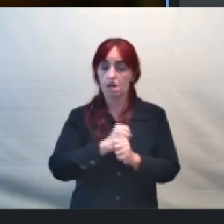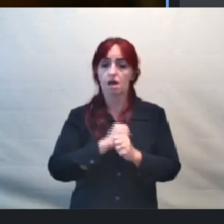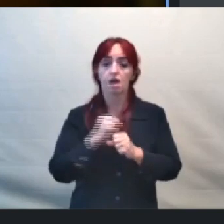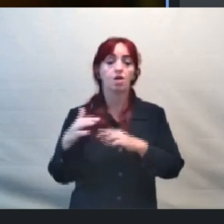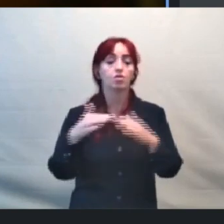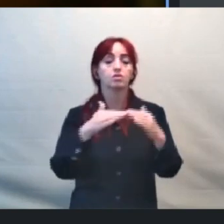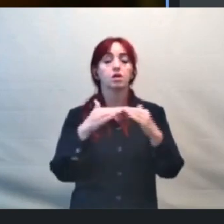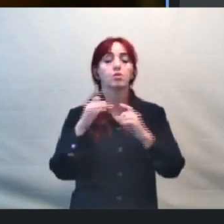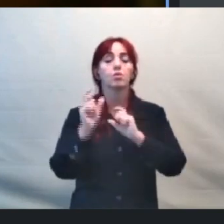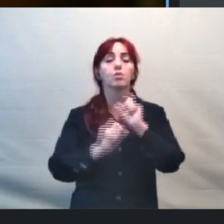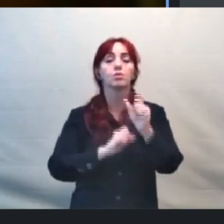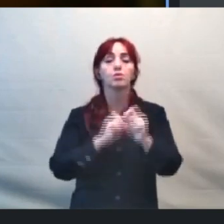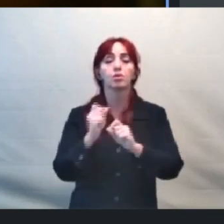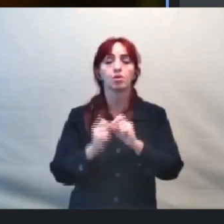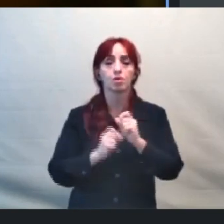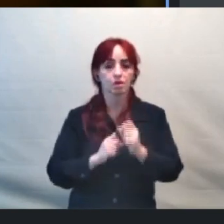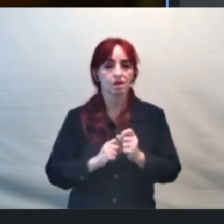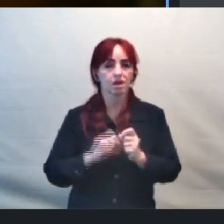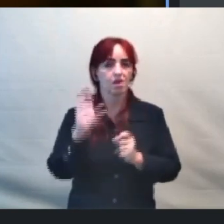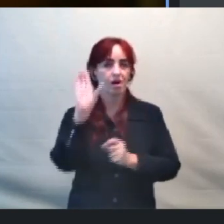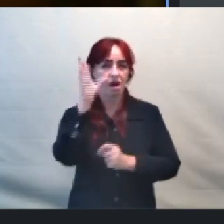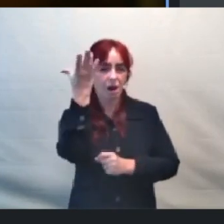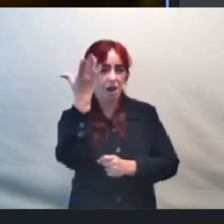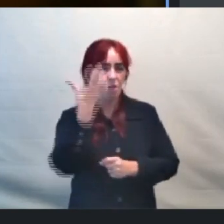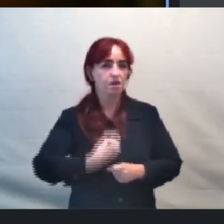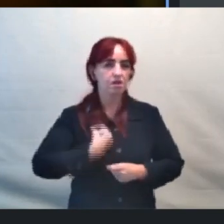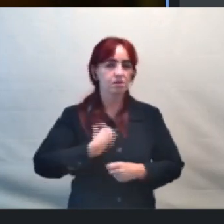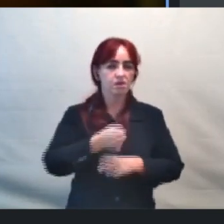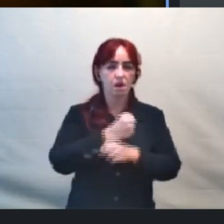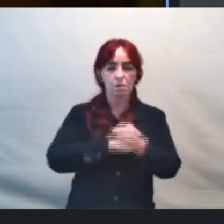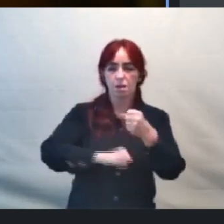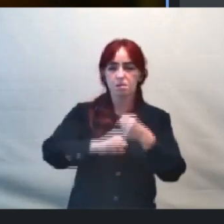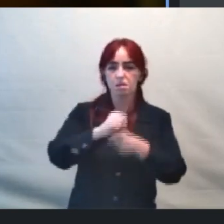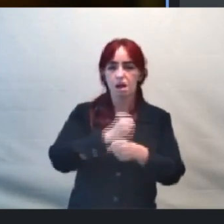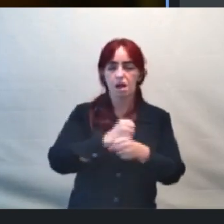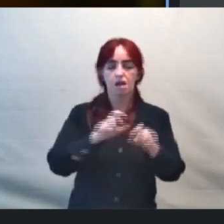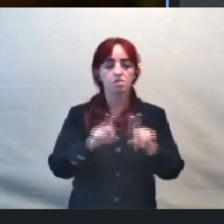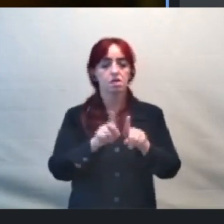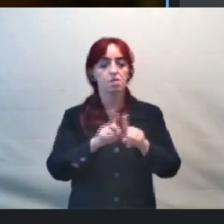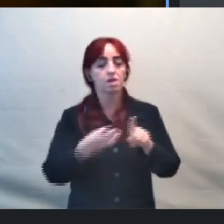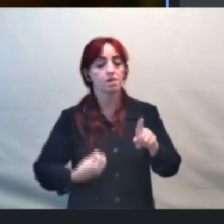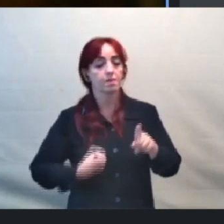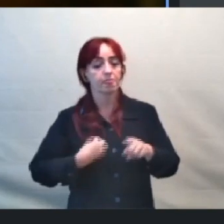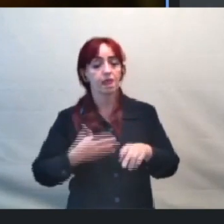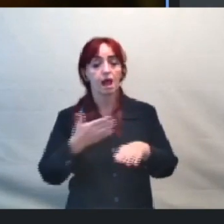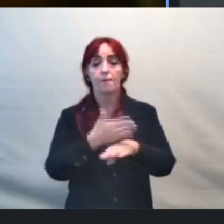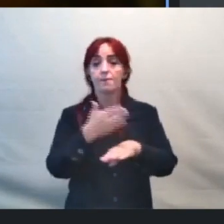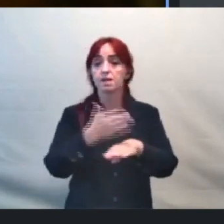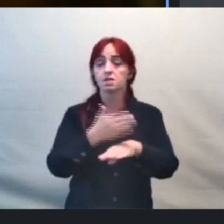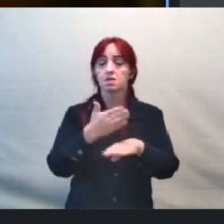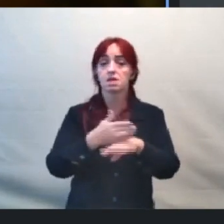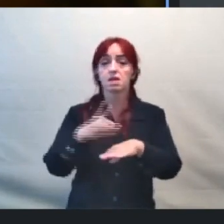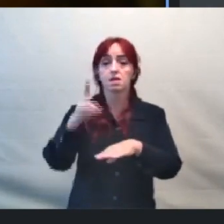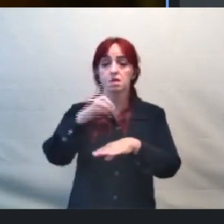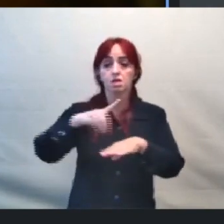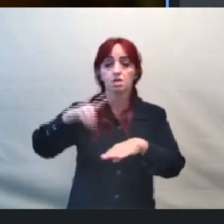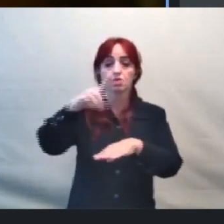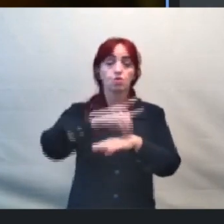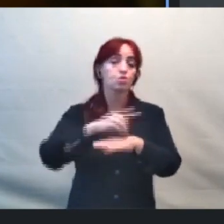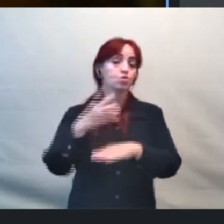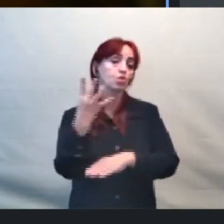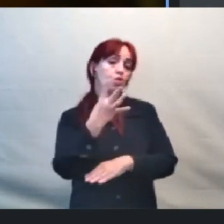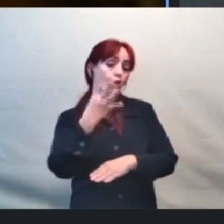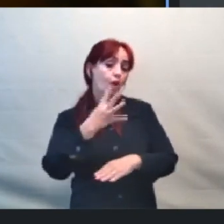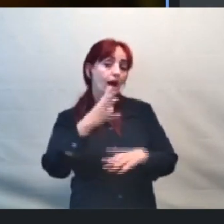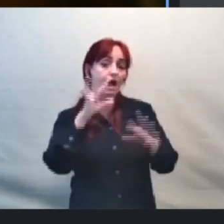as questões climáticas que a gente viveu no ano passado, a presença dos 4 sorotipos circulantes em todo o Brasil.